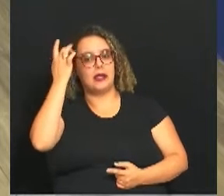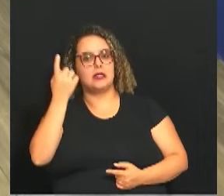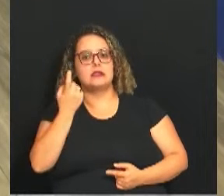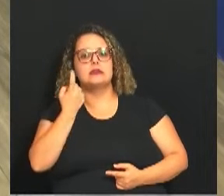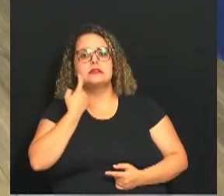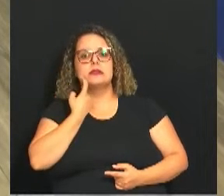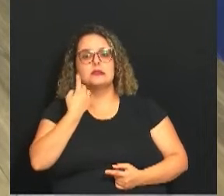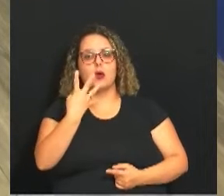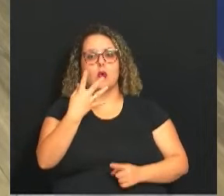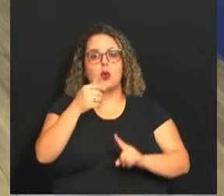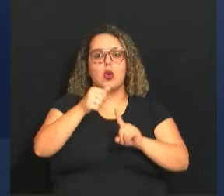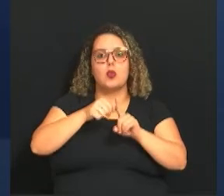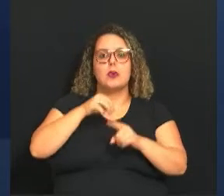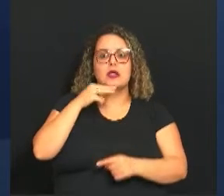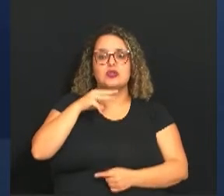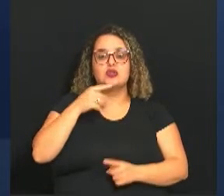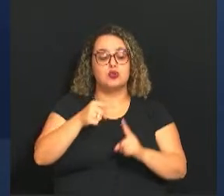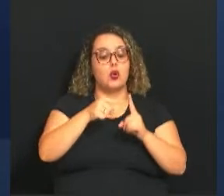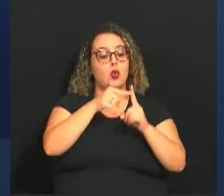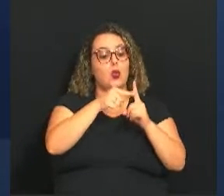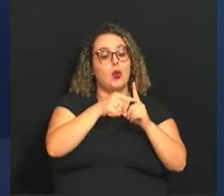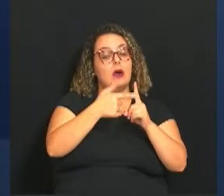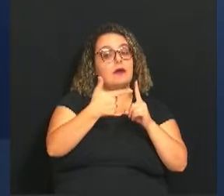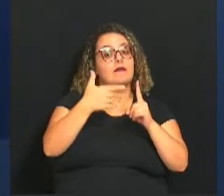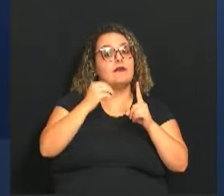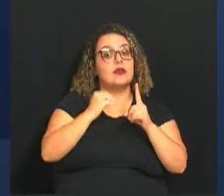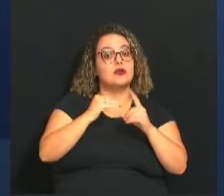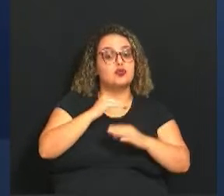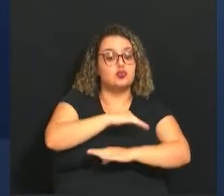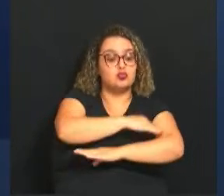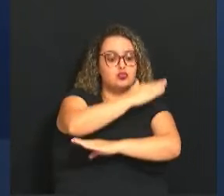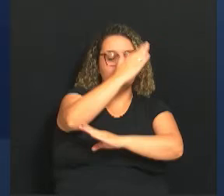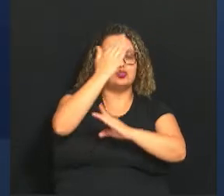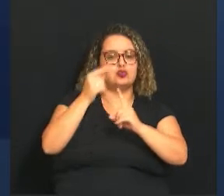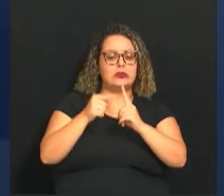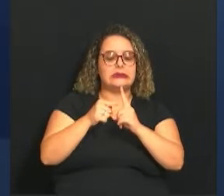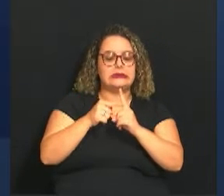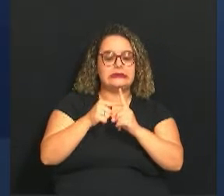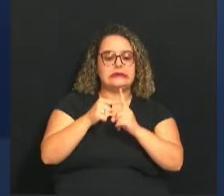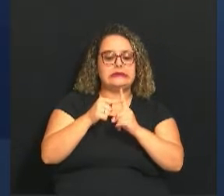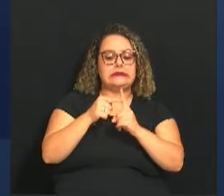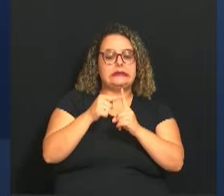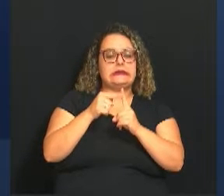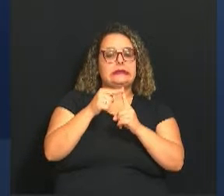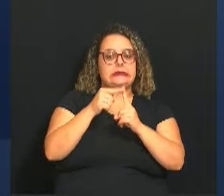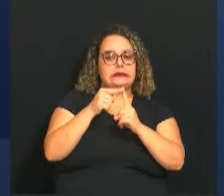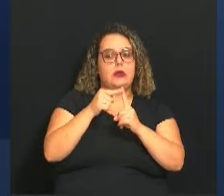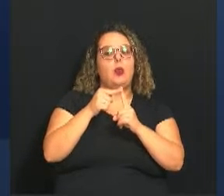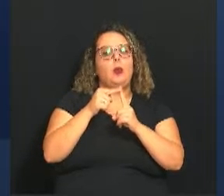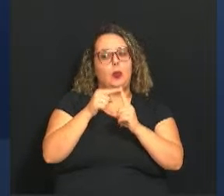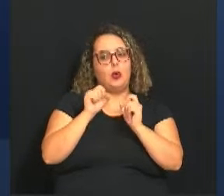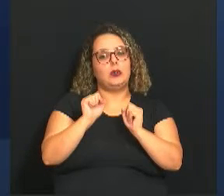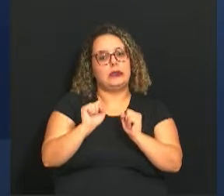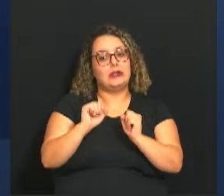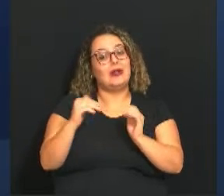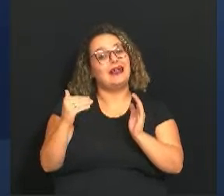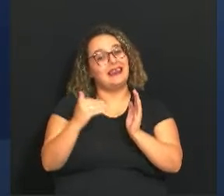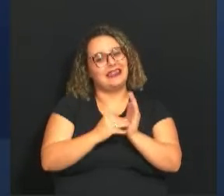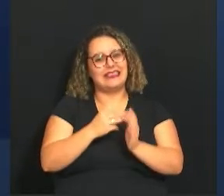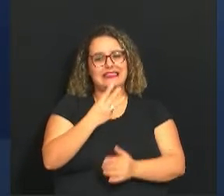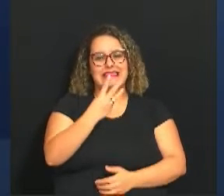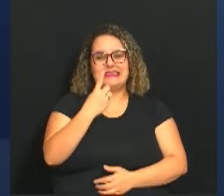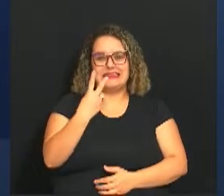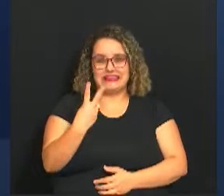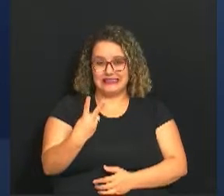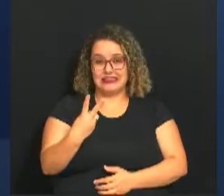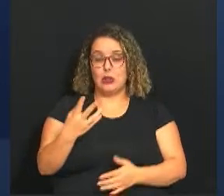março, mínima de 20 graus. Ao longo do dia, essa temperatura vai subindo, podendo chegar aos 32